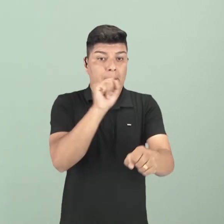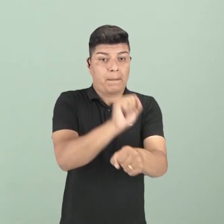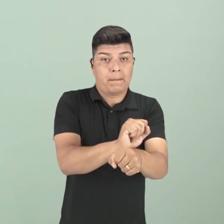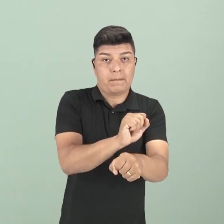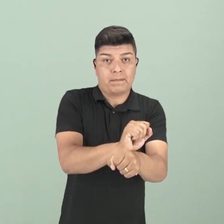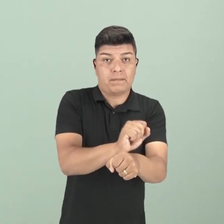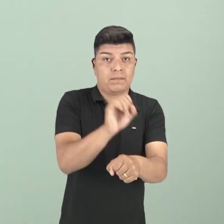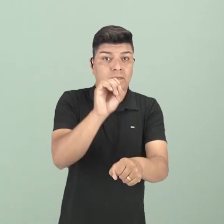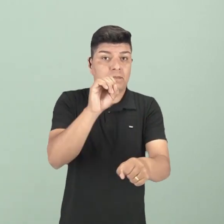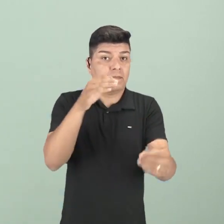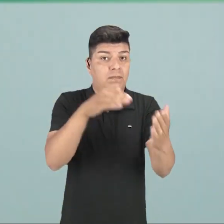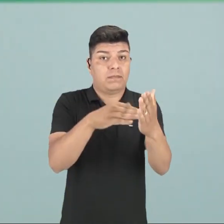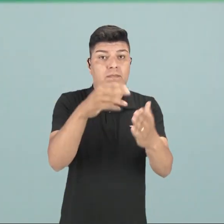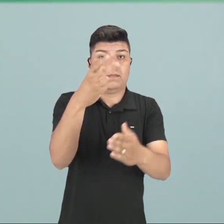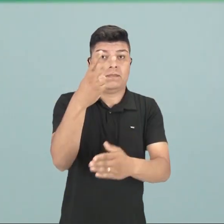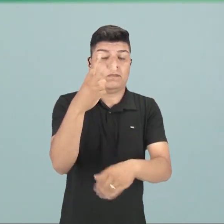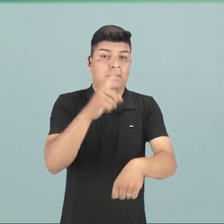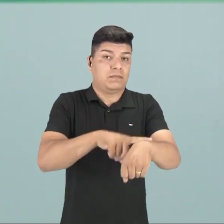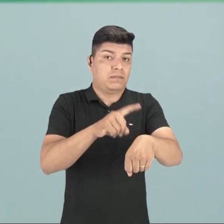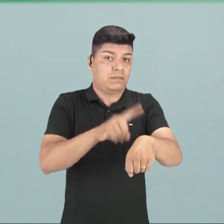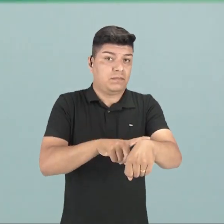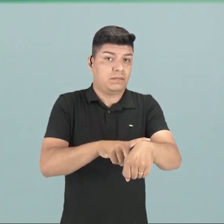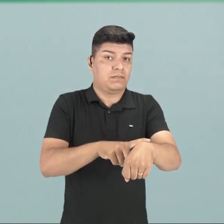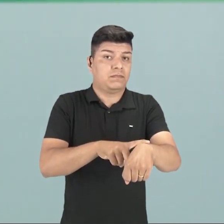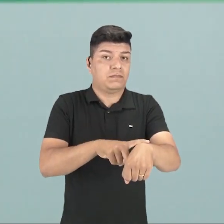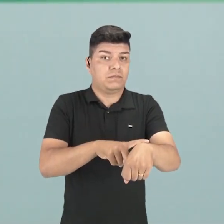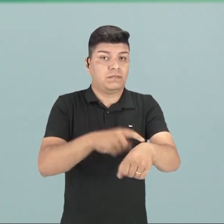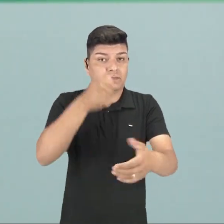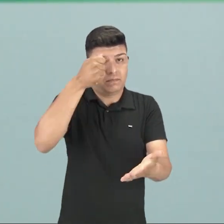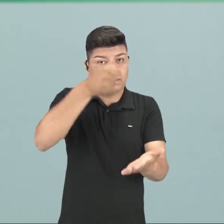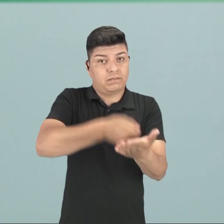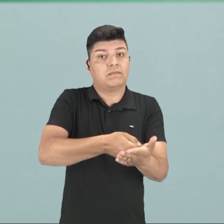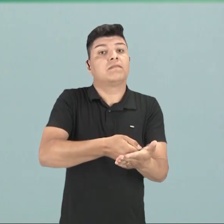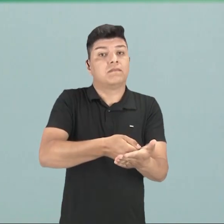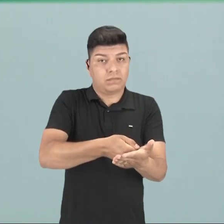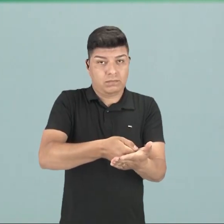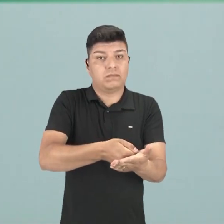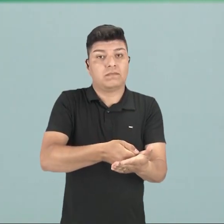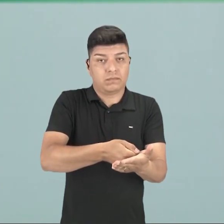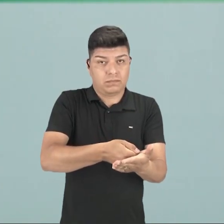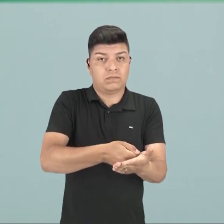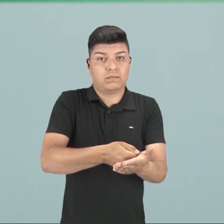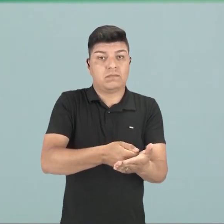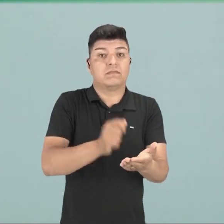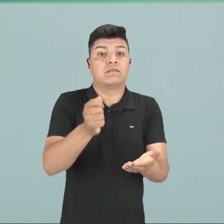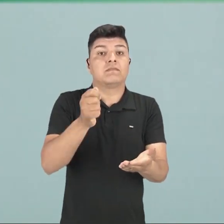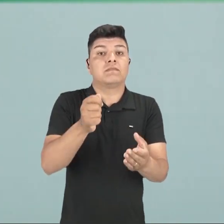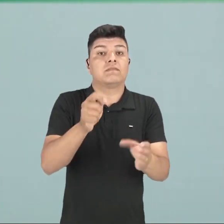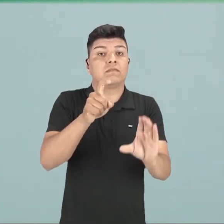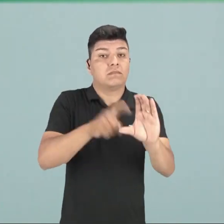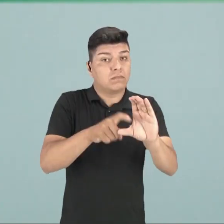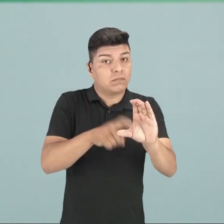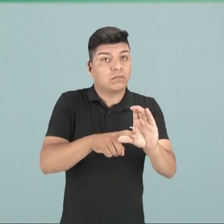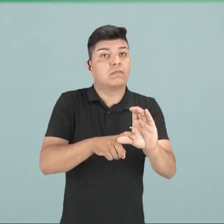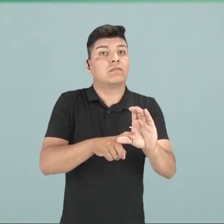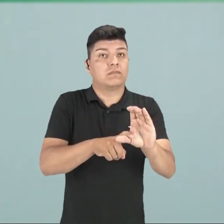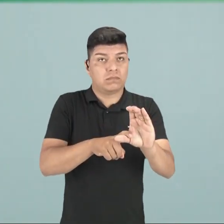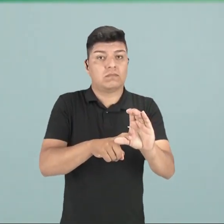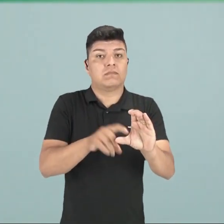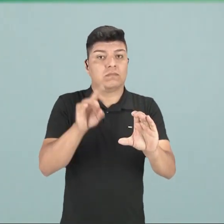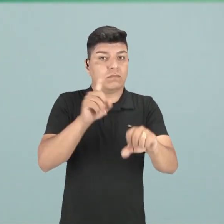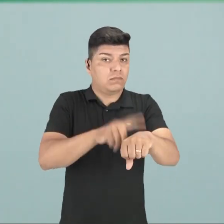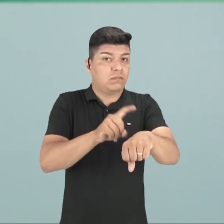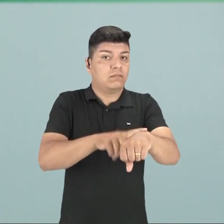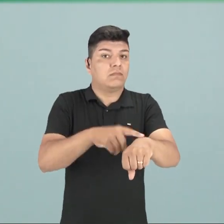no máximo 2 horas e que há aí a obrigação do pagamento de uma tarifa, né? Então, ele determina até